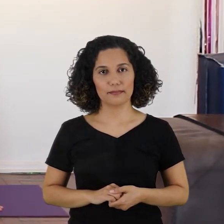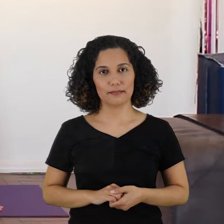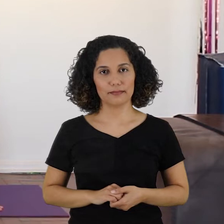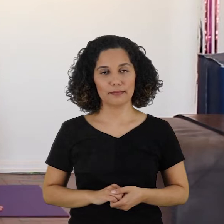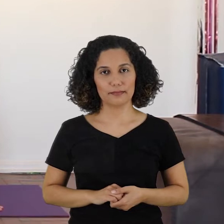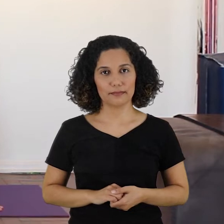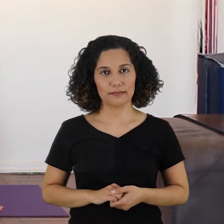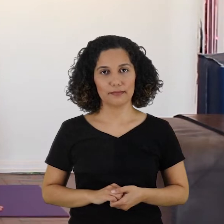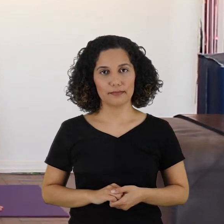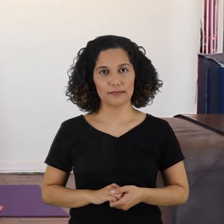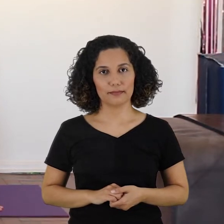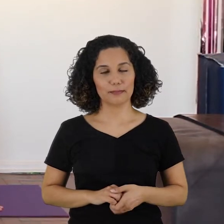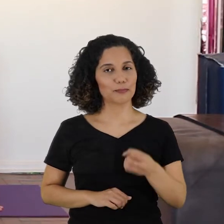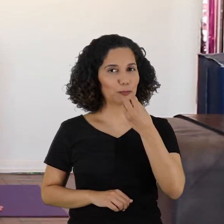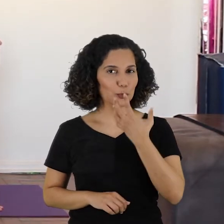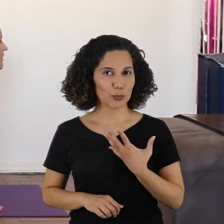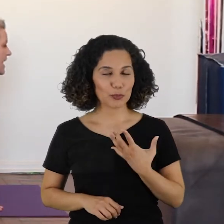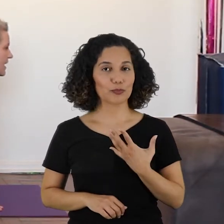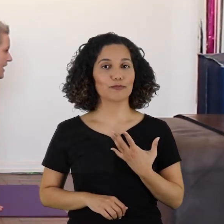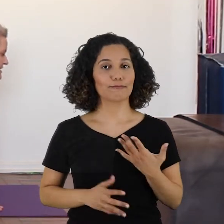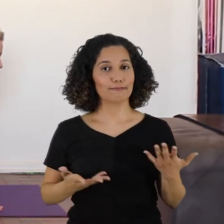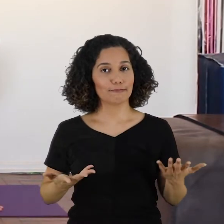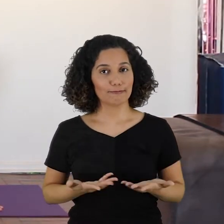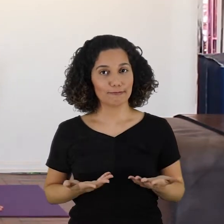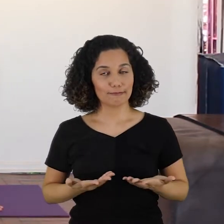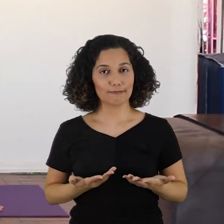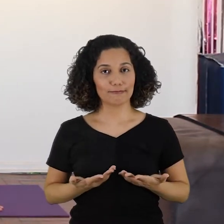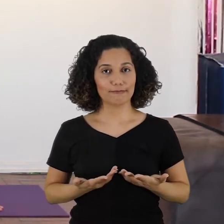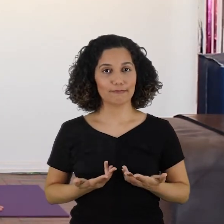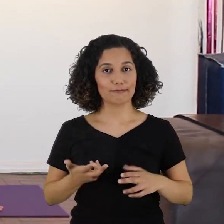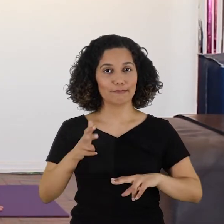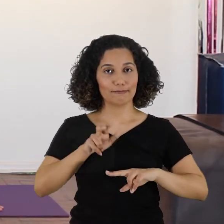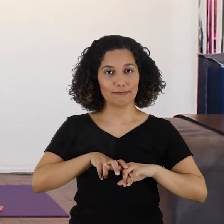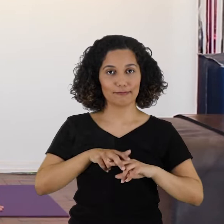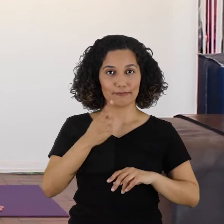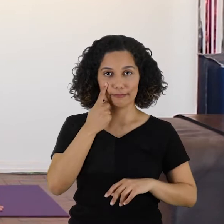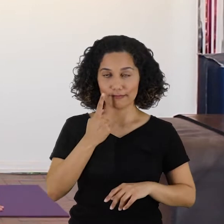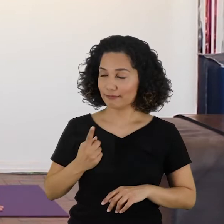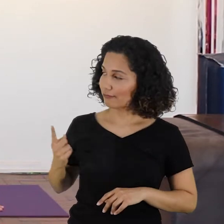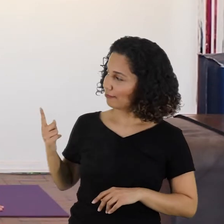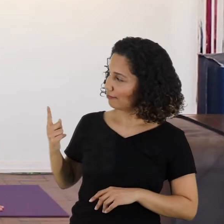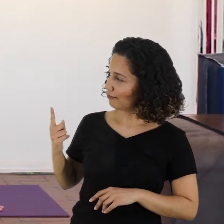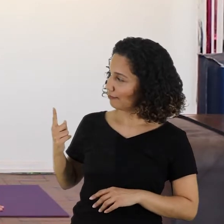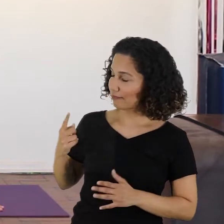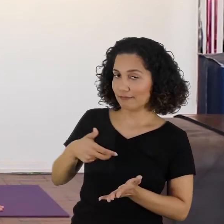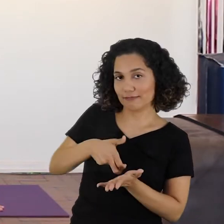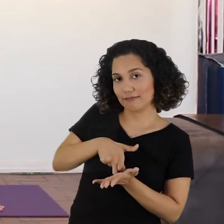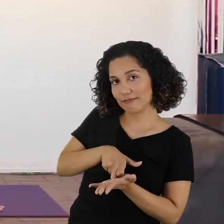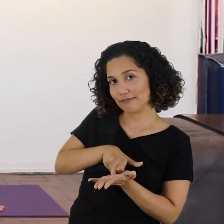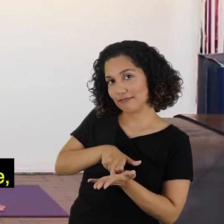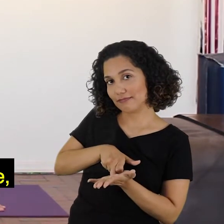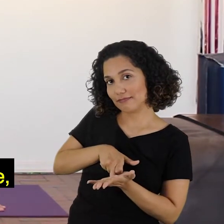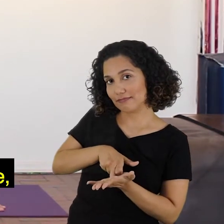Patrocínio, programa de Djalma Maranhão. Boa, agora senta lá atrás, ó, senta lá no seu